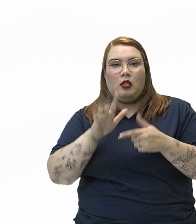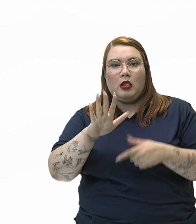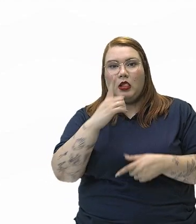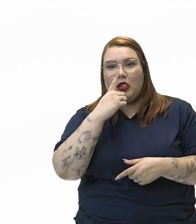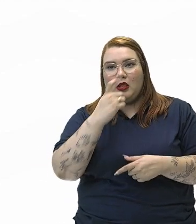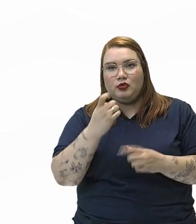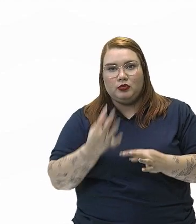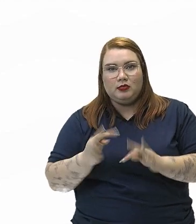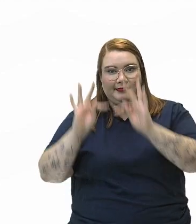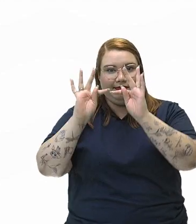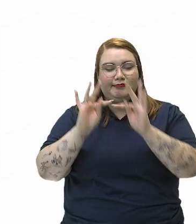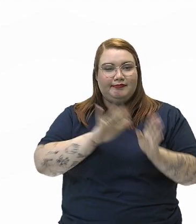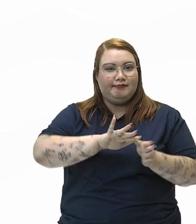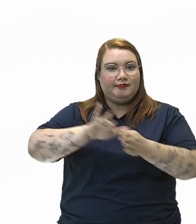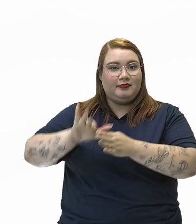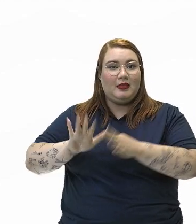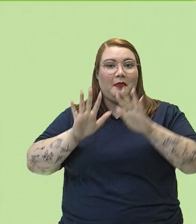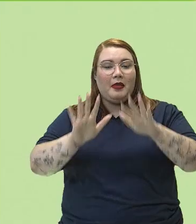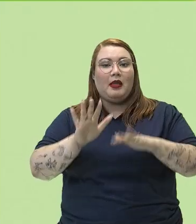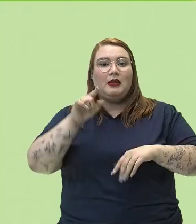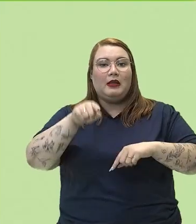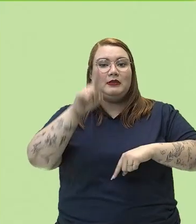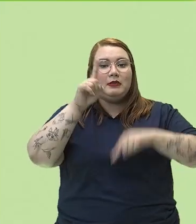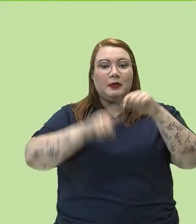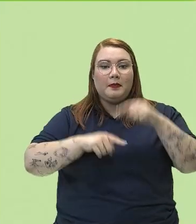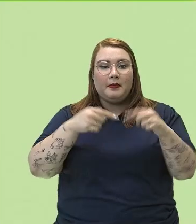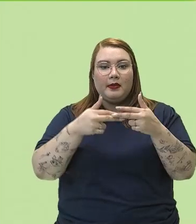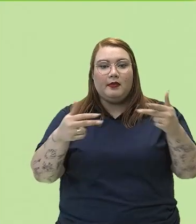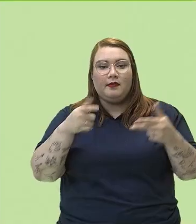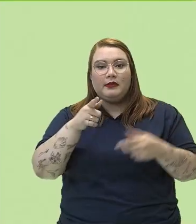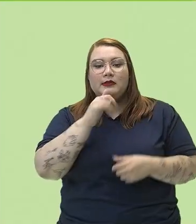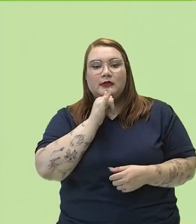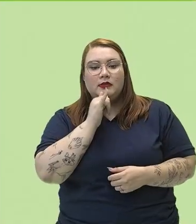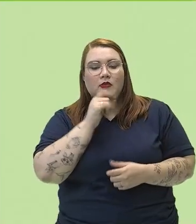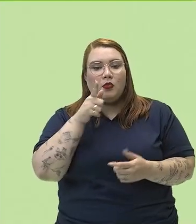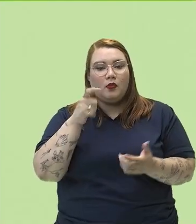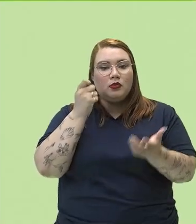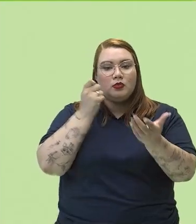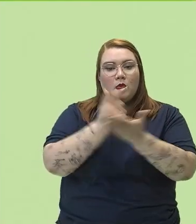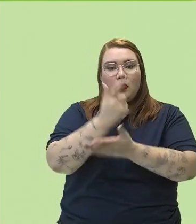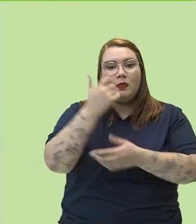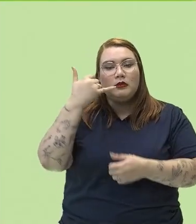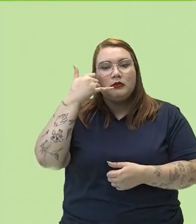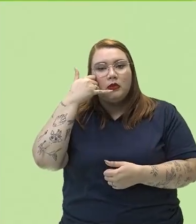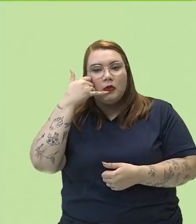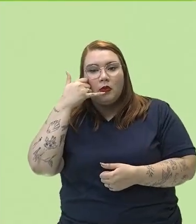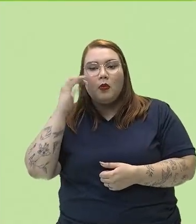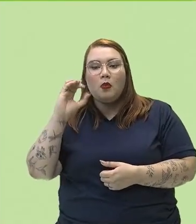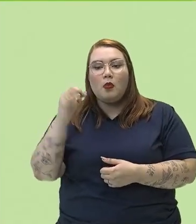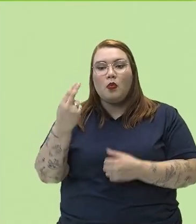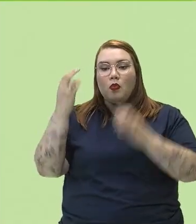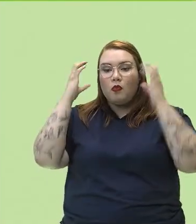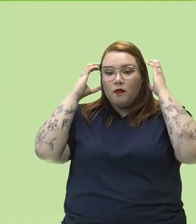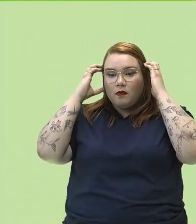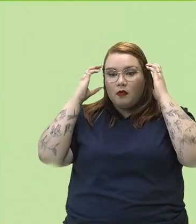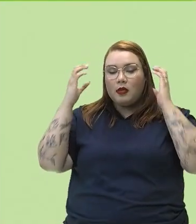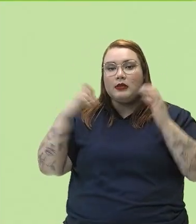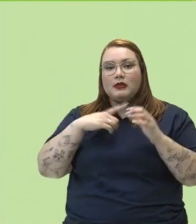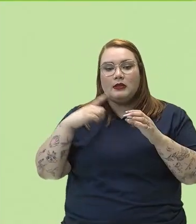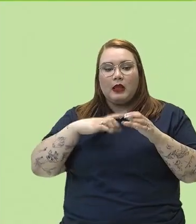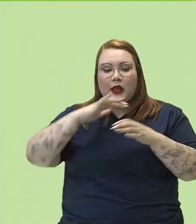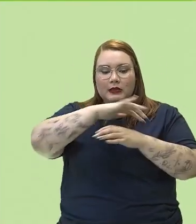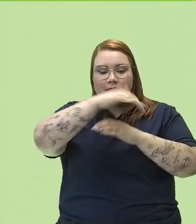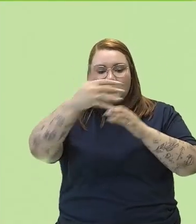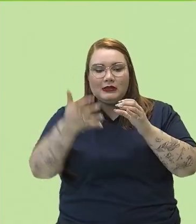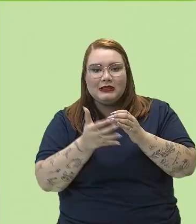mas as embalagens que, por exemplo, quando você compra aí um celular, compra um fone, ele vem coberto com uma embalagem,